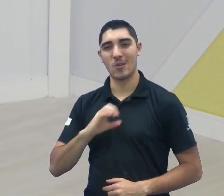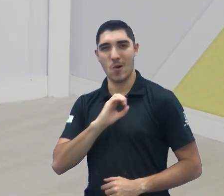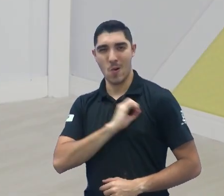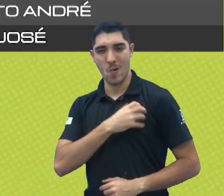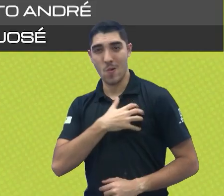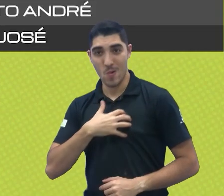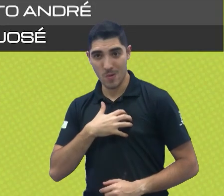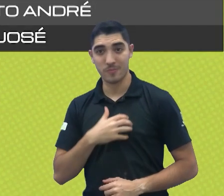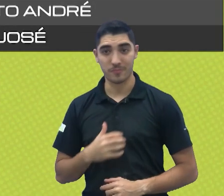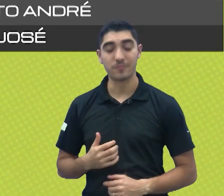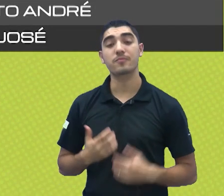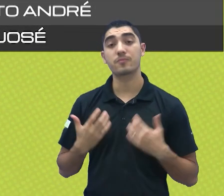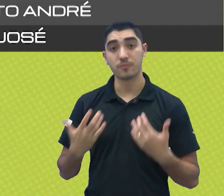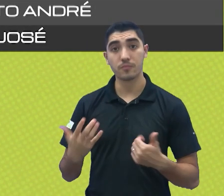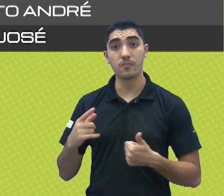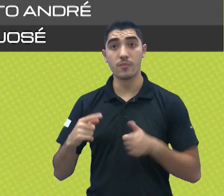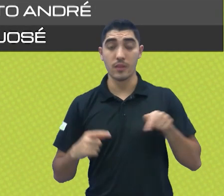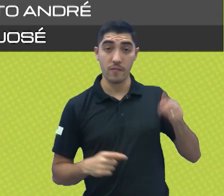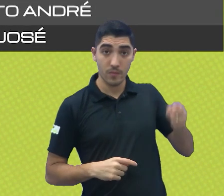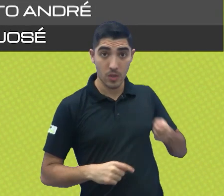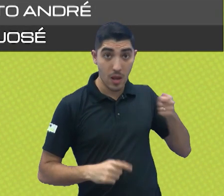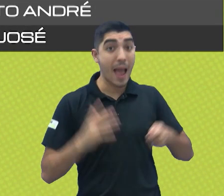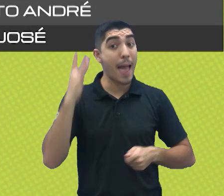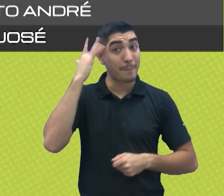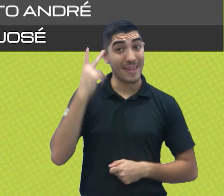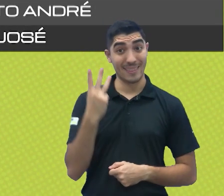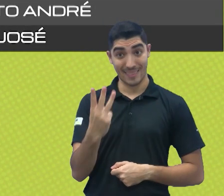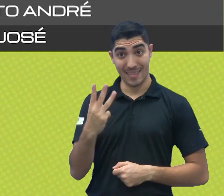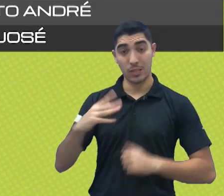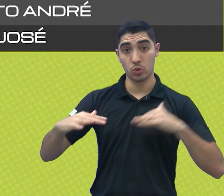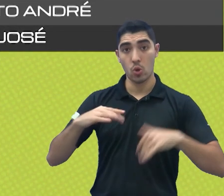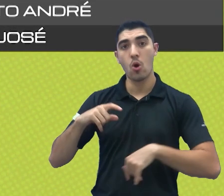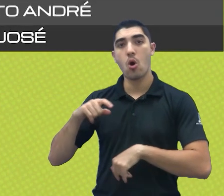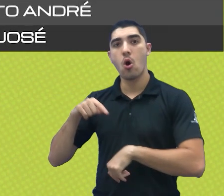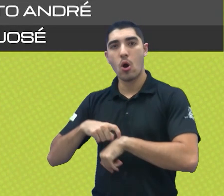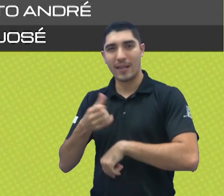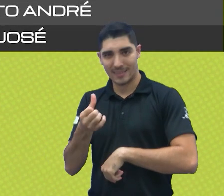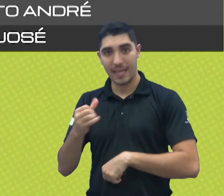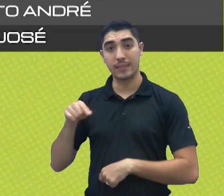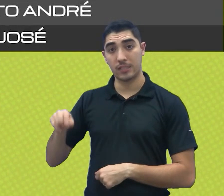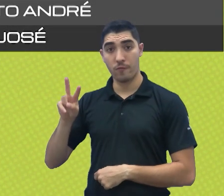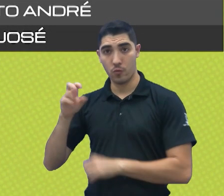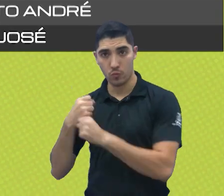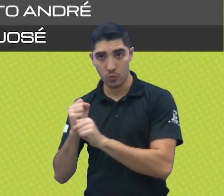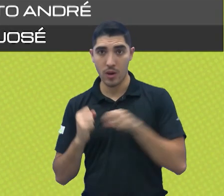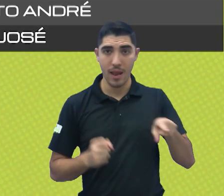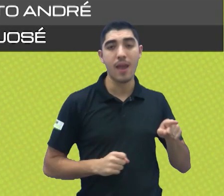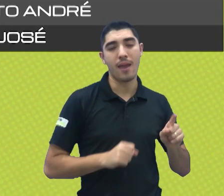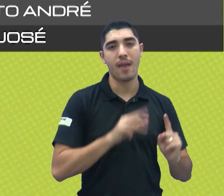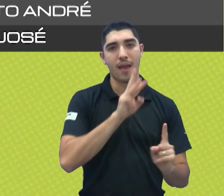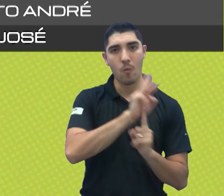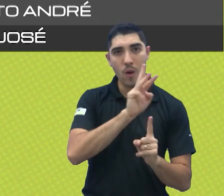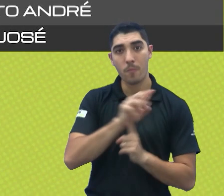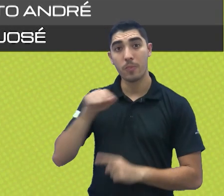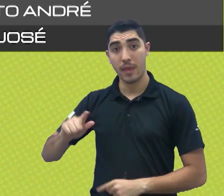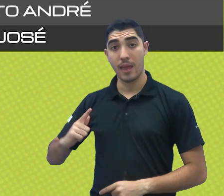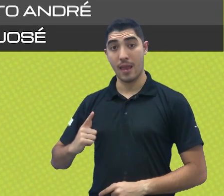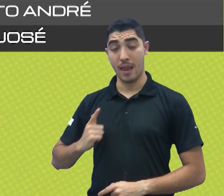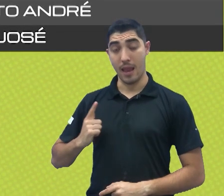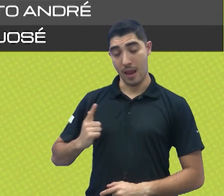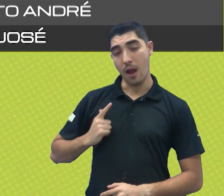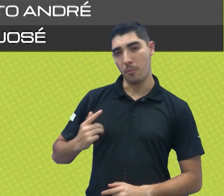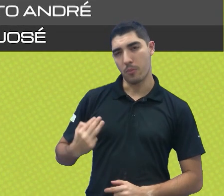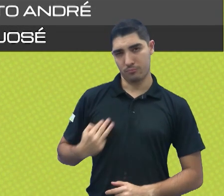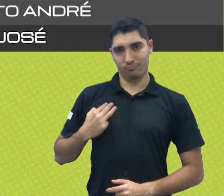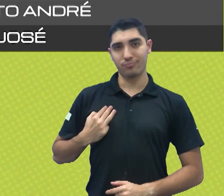Osasco Sporting Ferroviária, amanhã são 3 jogos, 18 horas, Votuporanguense e Água Santa, Grêmio Prudente e Ituano às 19, tem Sertãozinho